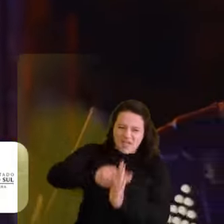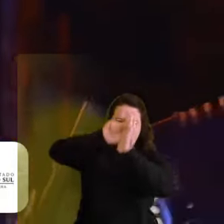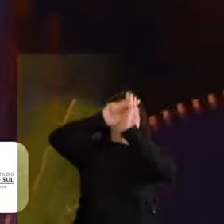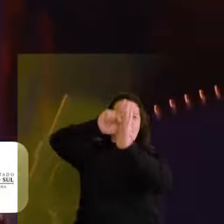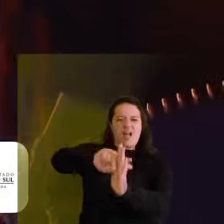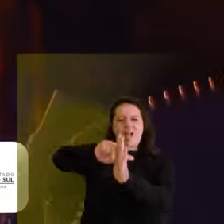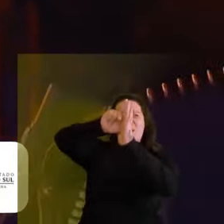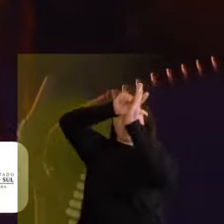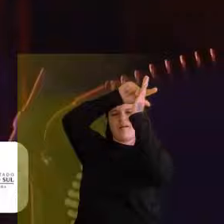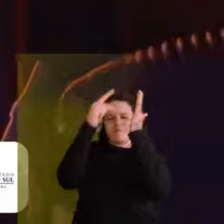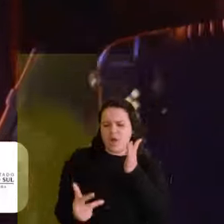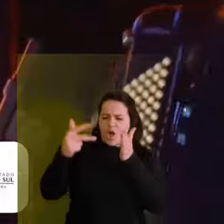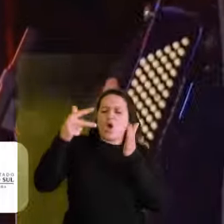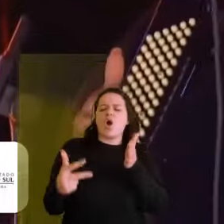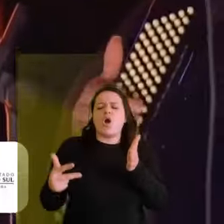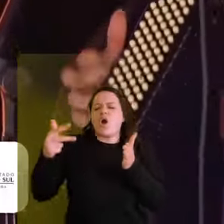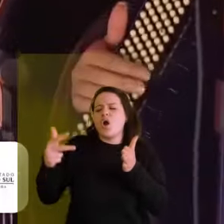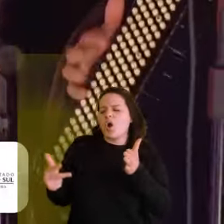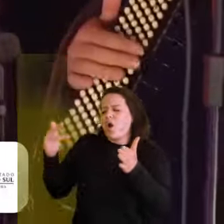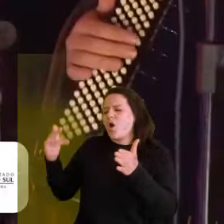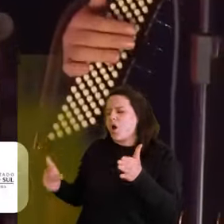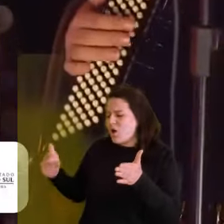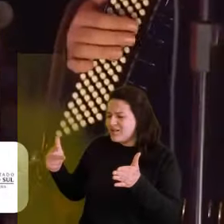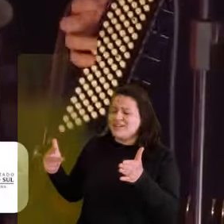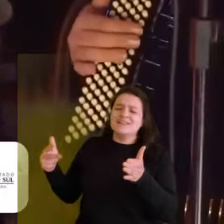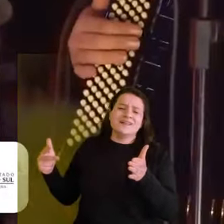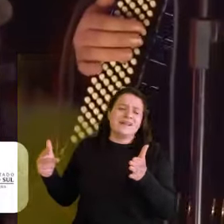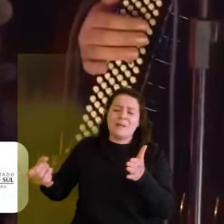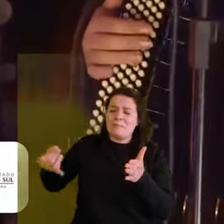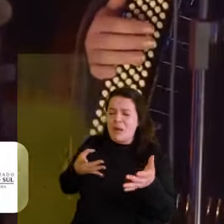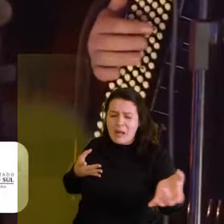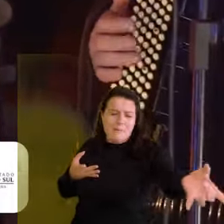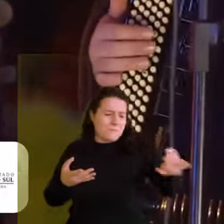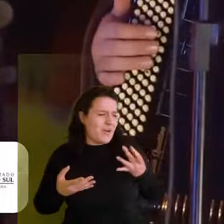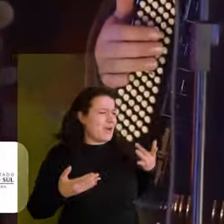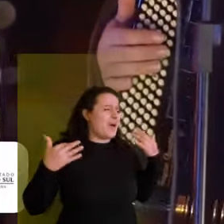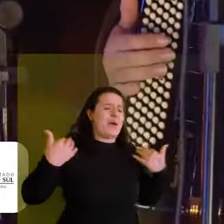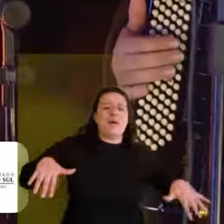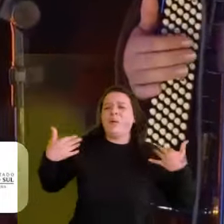igual a ela e com pinote me derrubou. Oh, oh, oh,